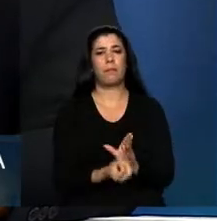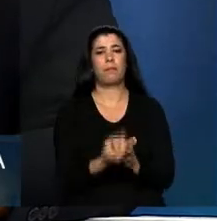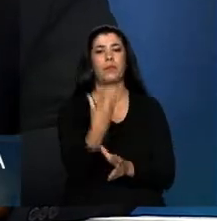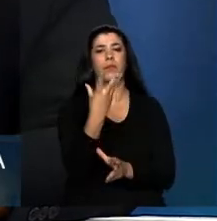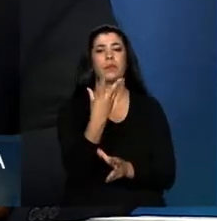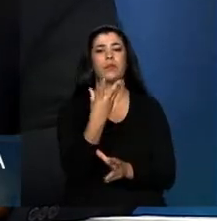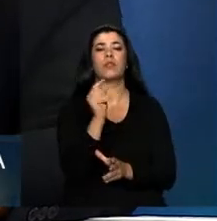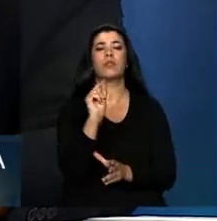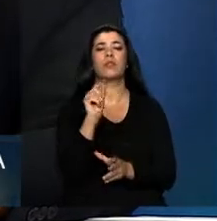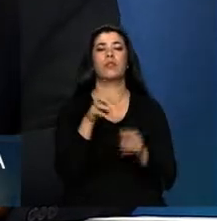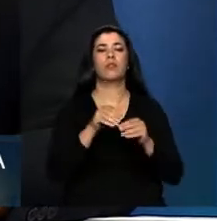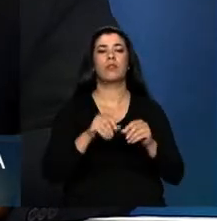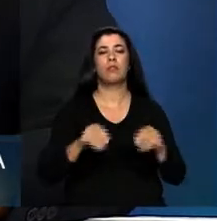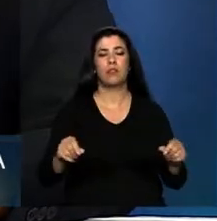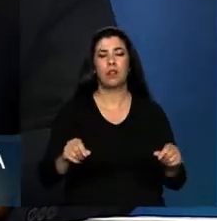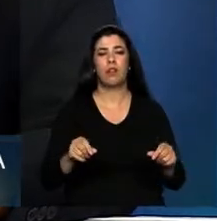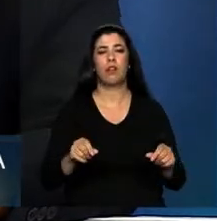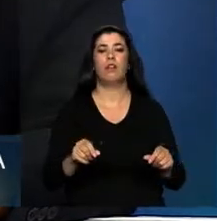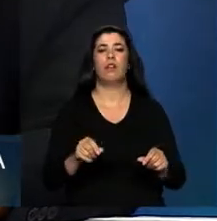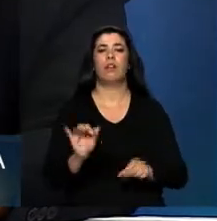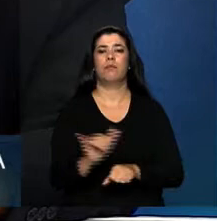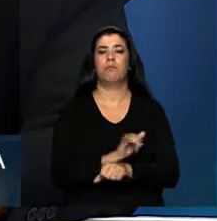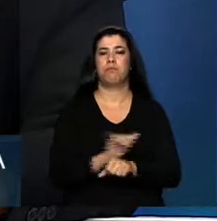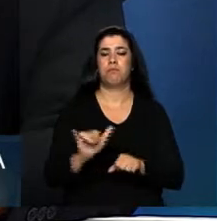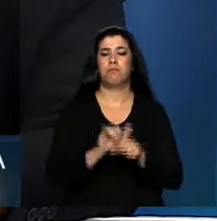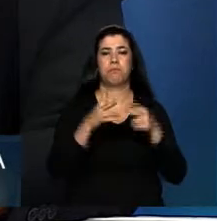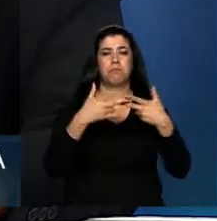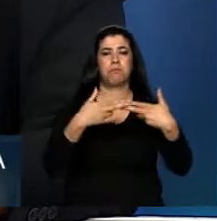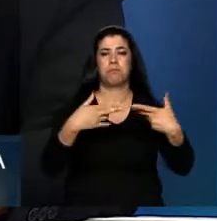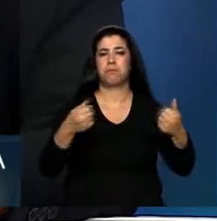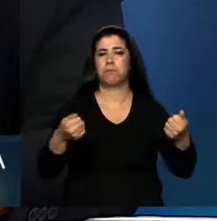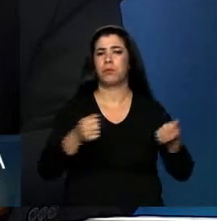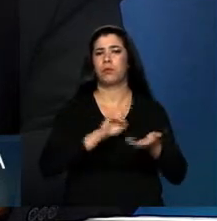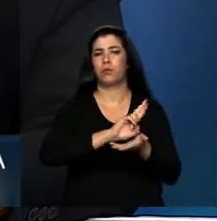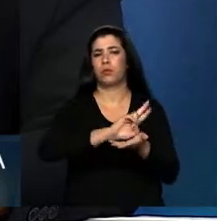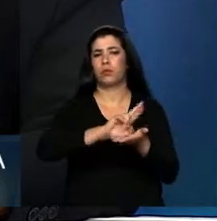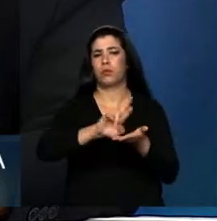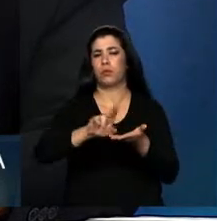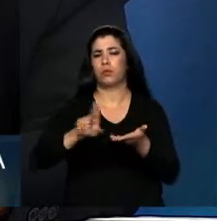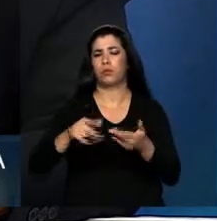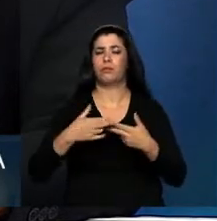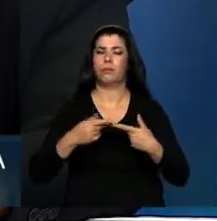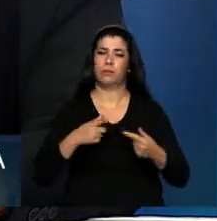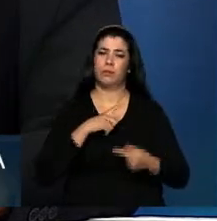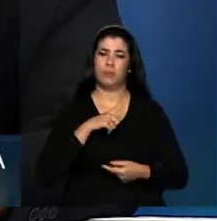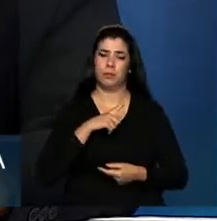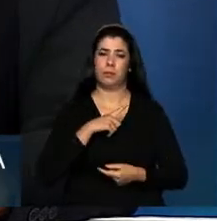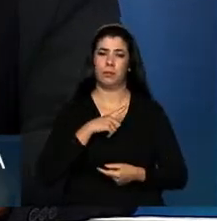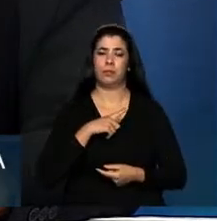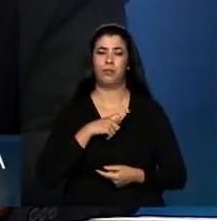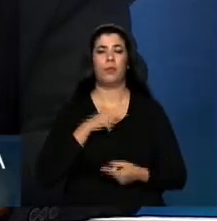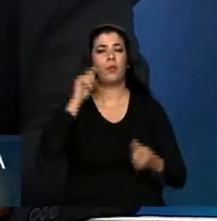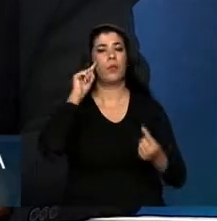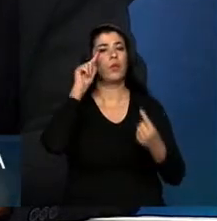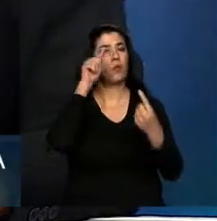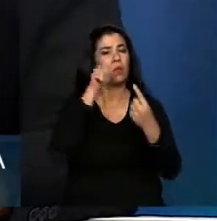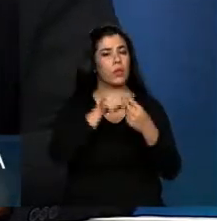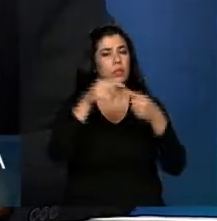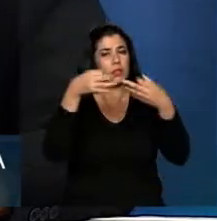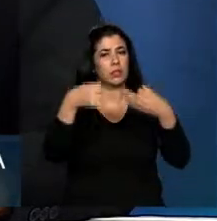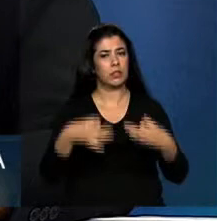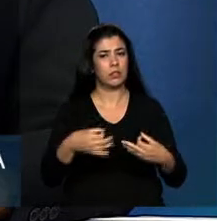organização, financiamento, infraestrutura, né, uma série de outras questões. Então, com metas, né,